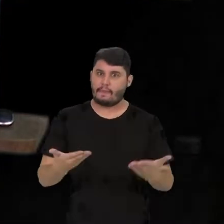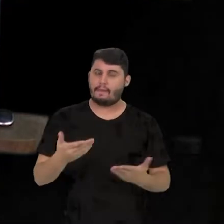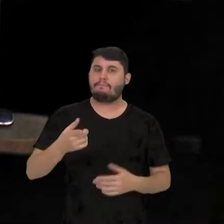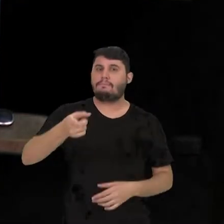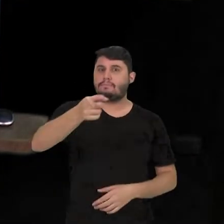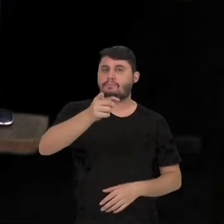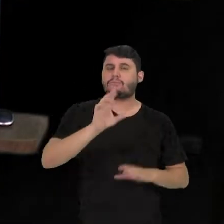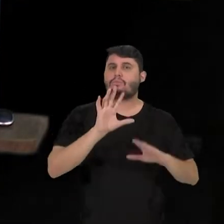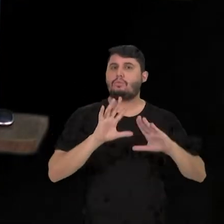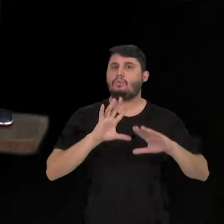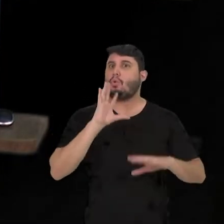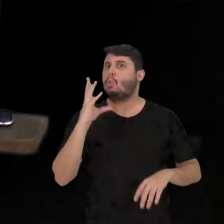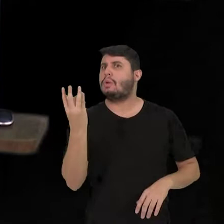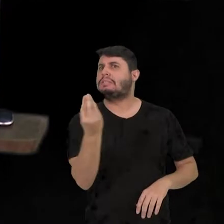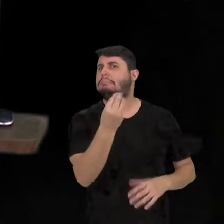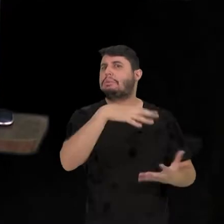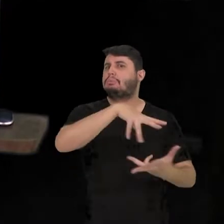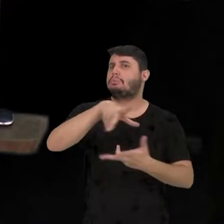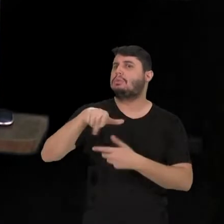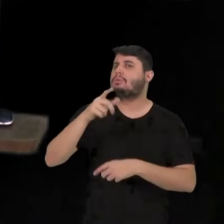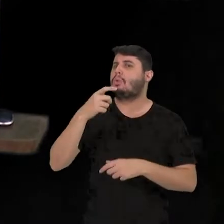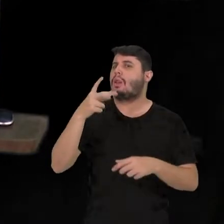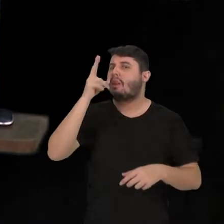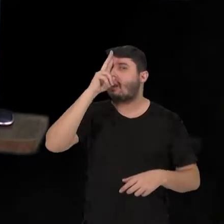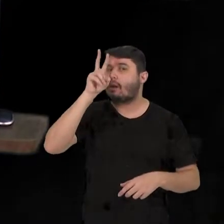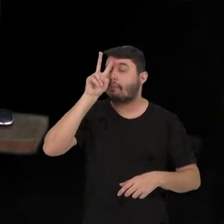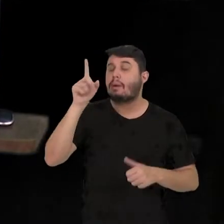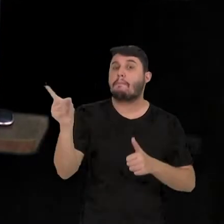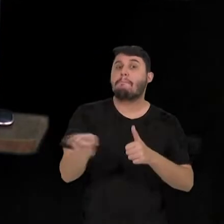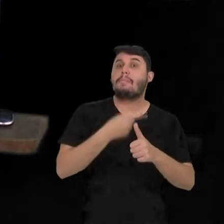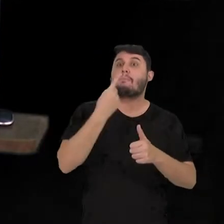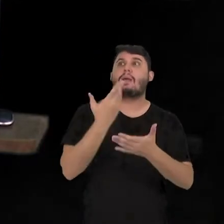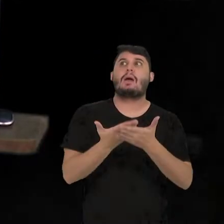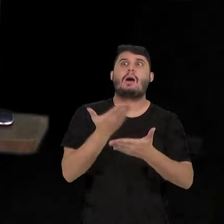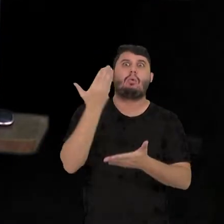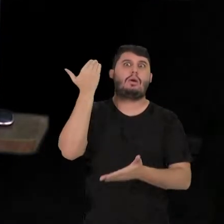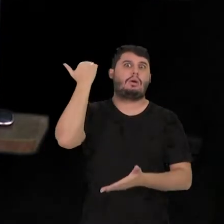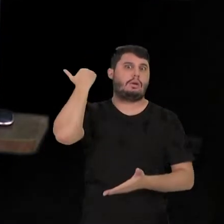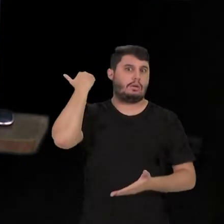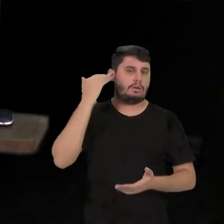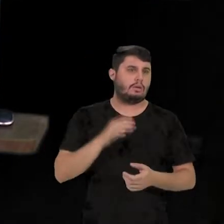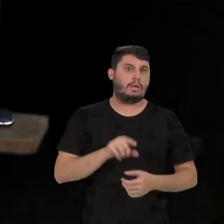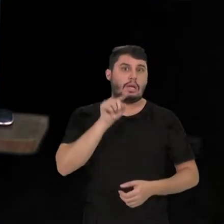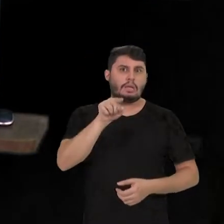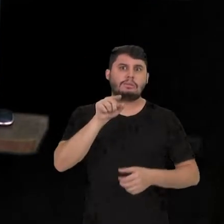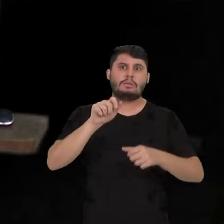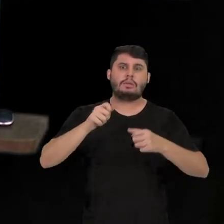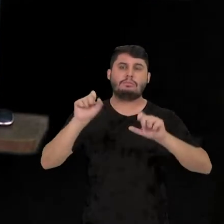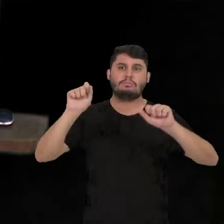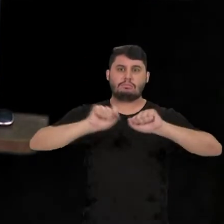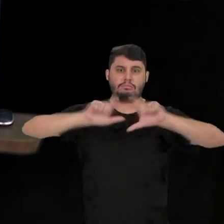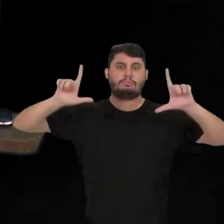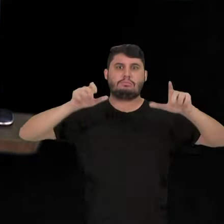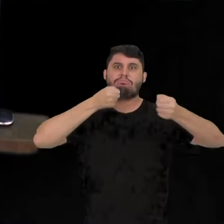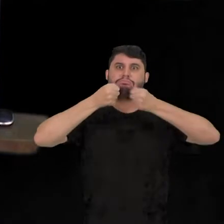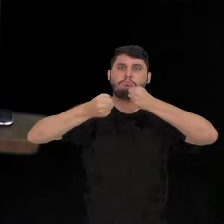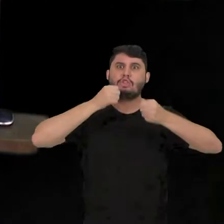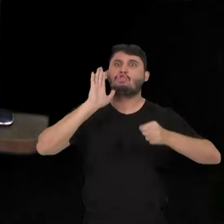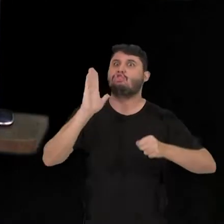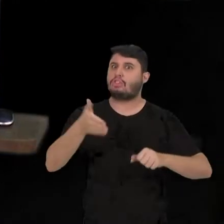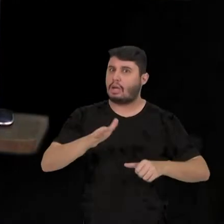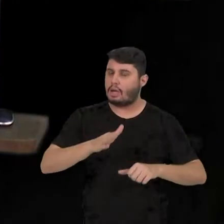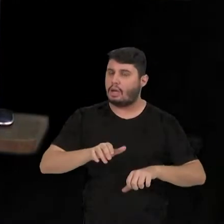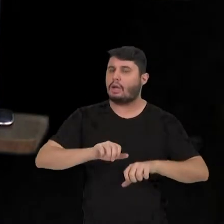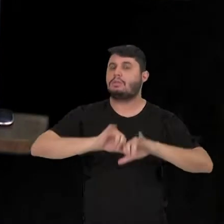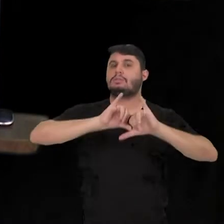que lá no primeiro dia que eu falei na aula anterior, que falava que conhecimento de mundo, essa reportagem, por coincidência, passou no Fantástico há um tempo atrás.